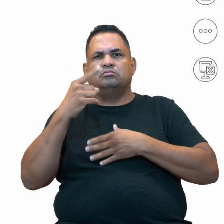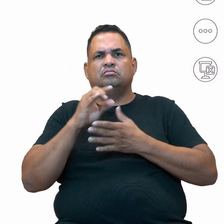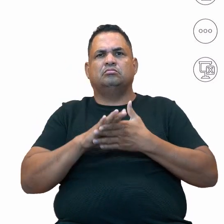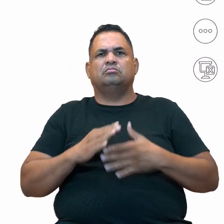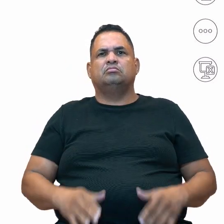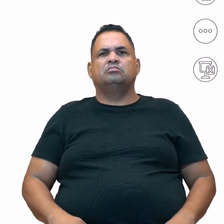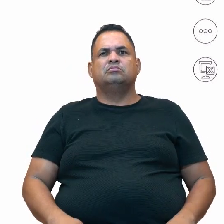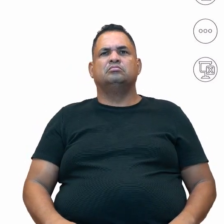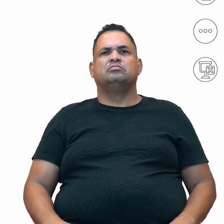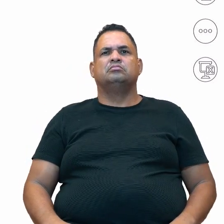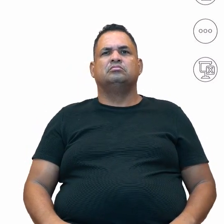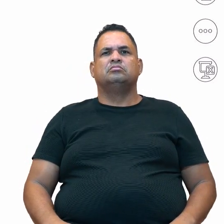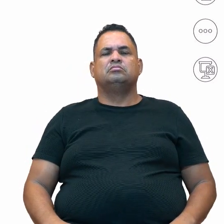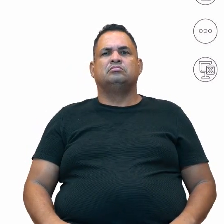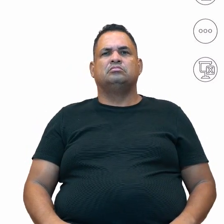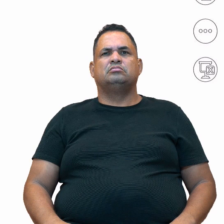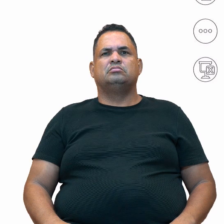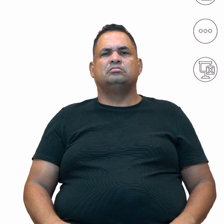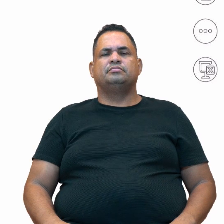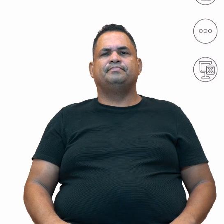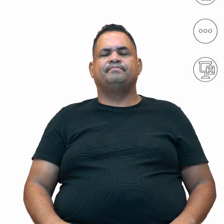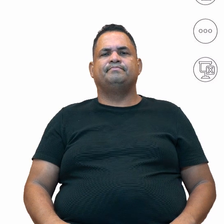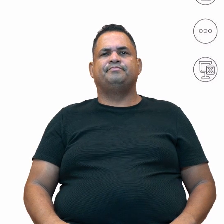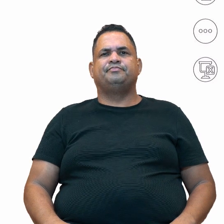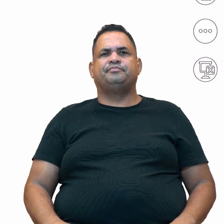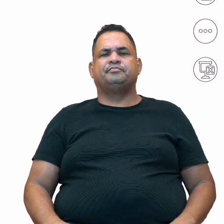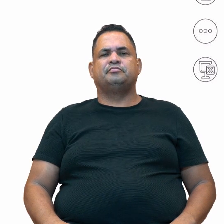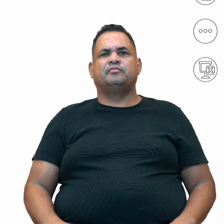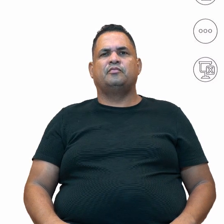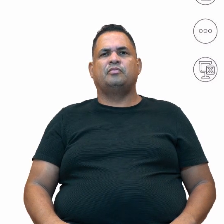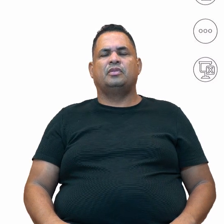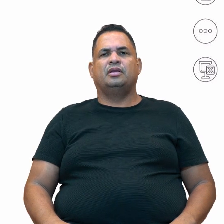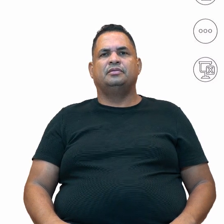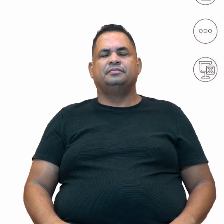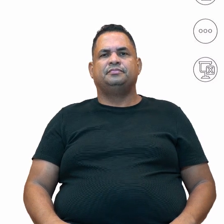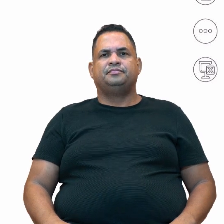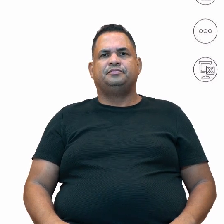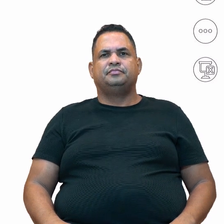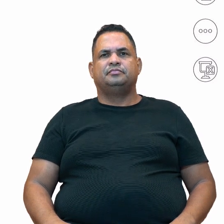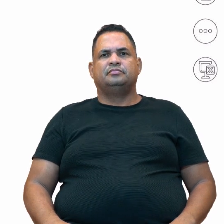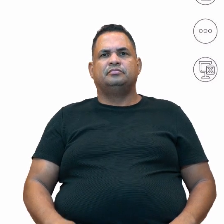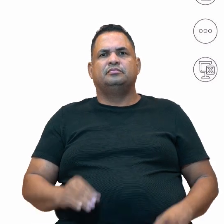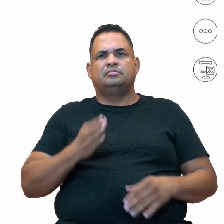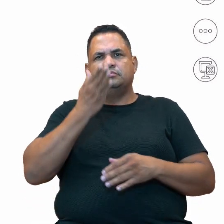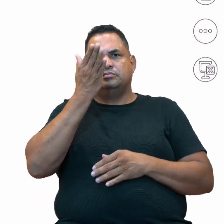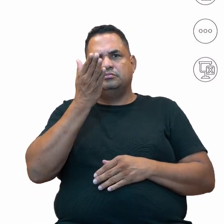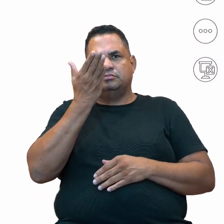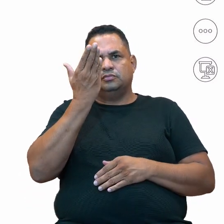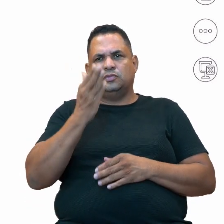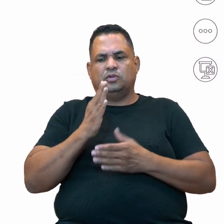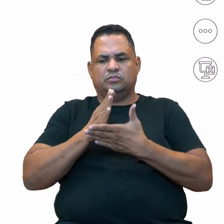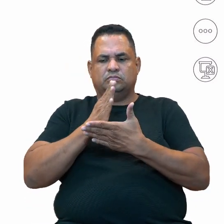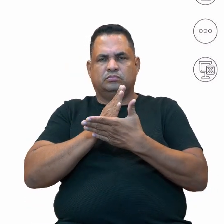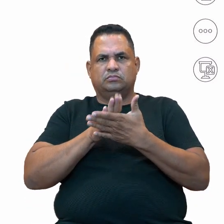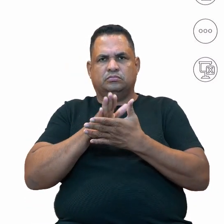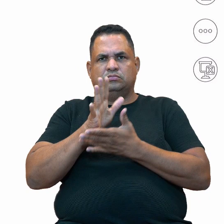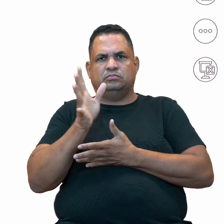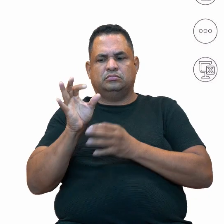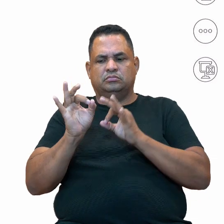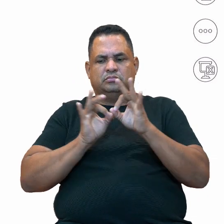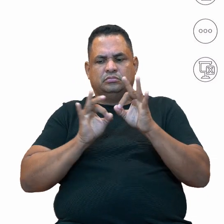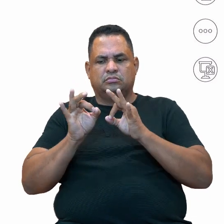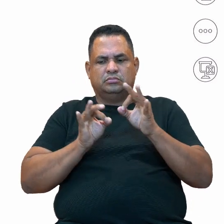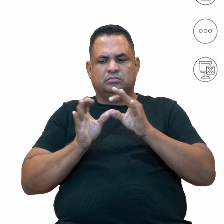ó. Perdão. Elas podem ficar com esses cortes transversais e ficar ali formando essas colônias,